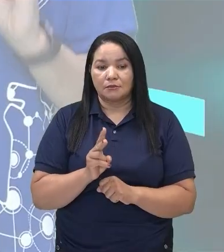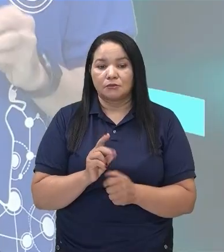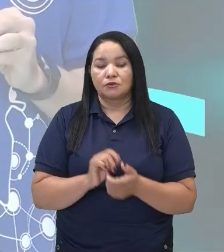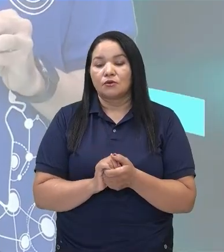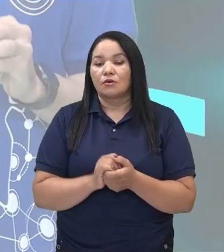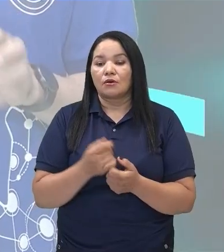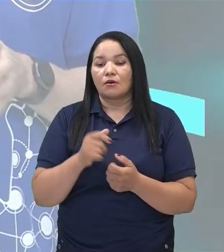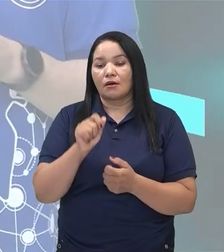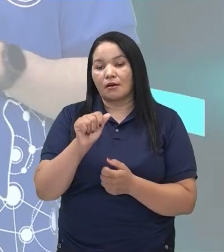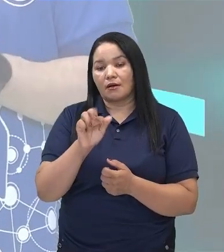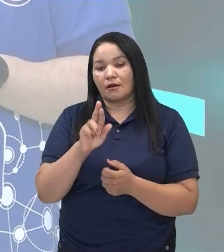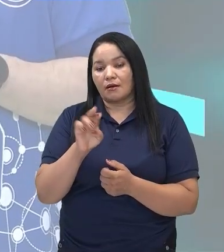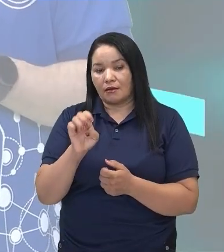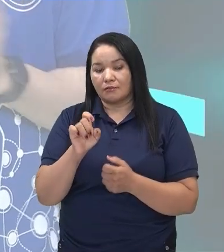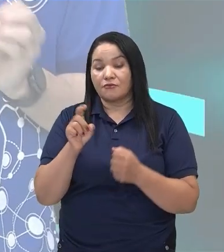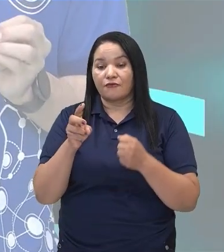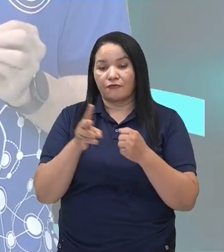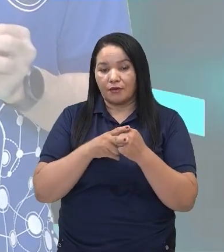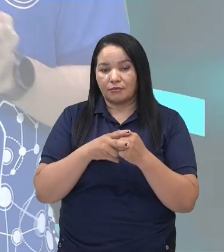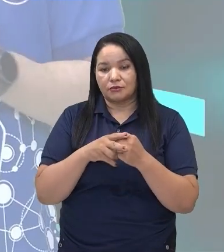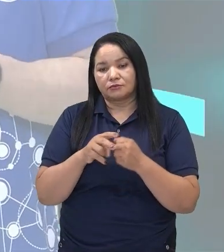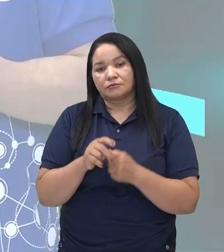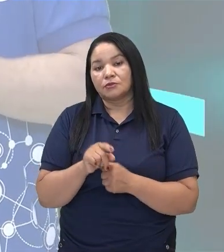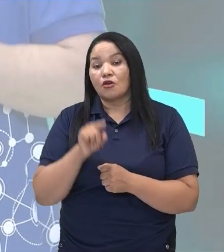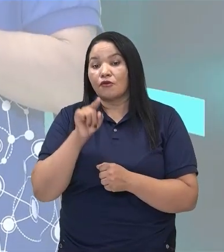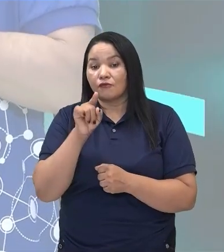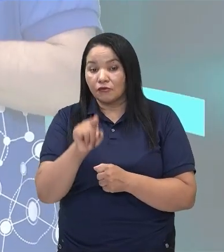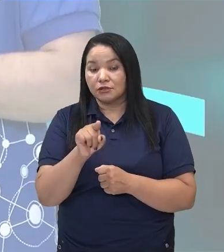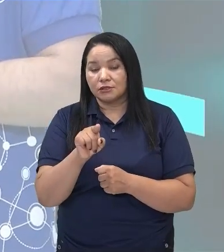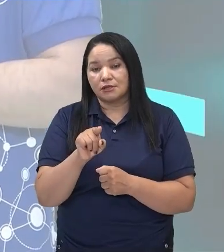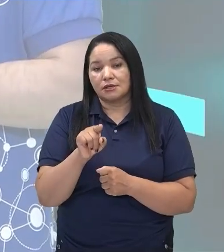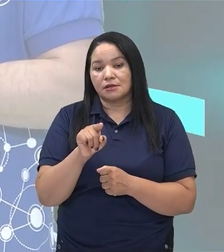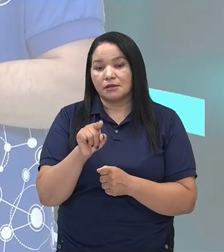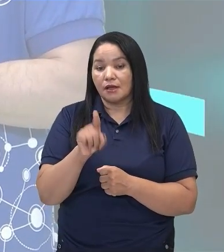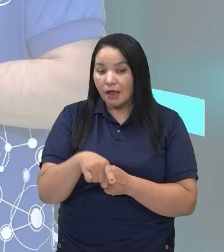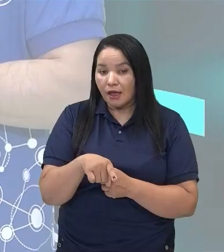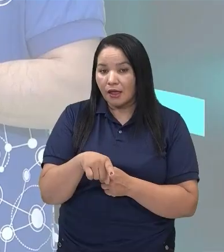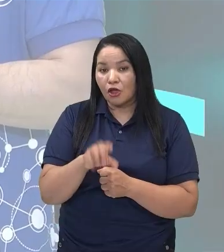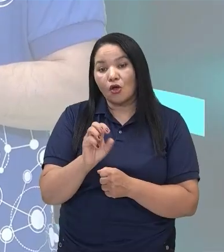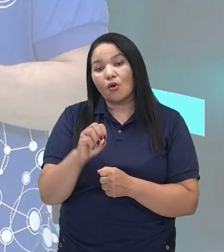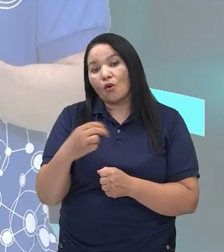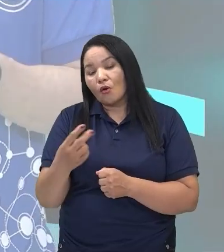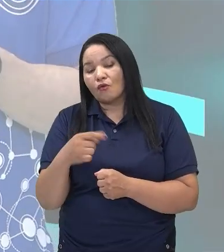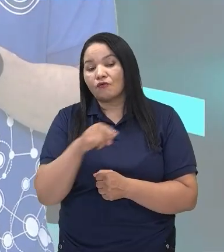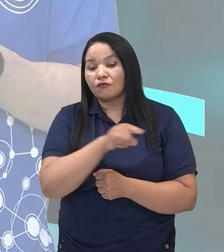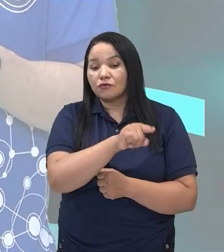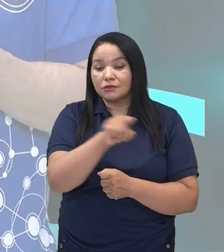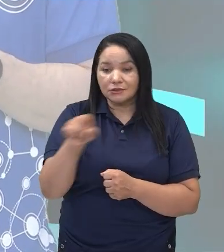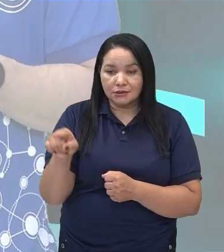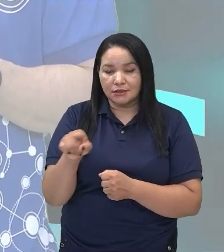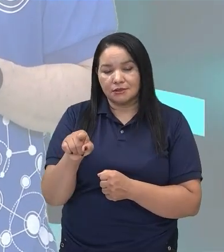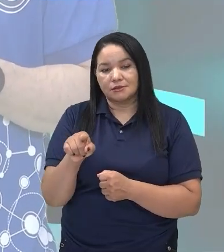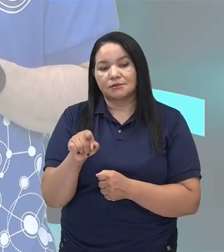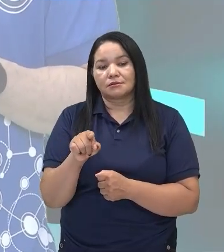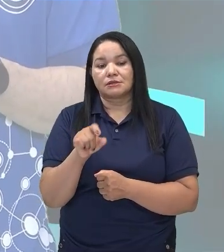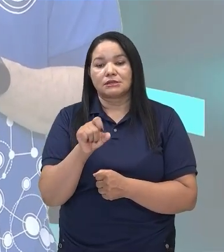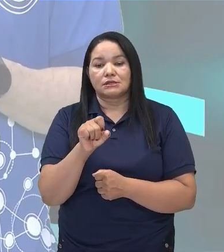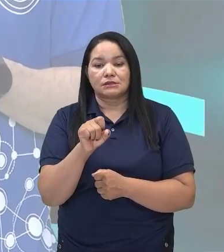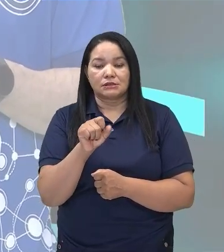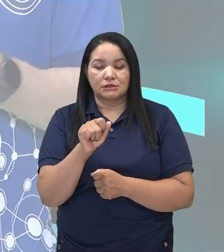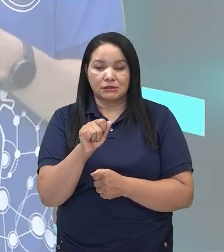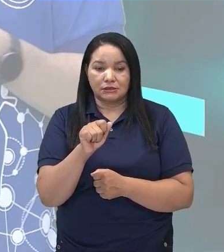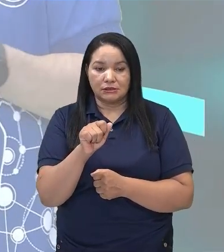certo? You are, você é ou vocês são, tá bom? Então depende do contexto. You